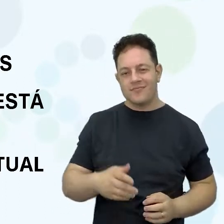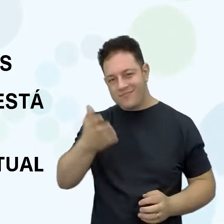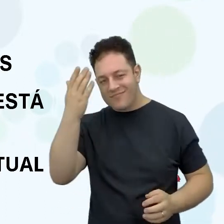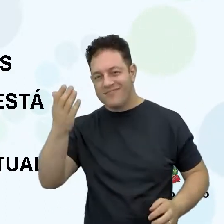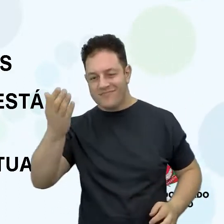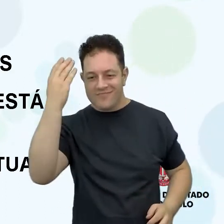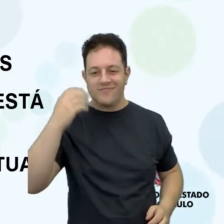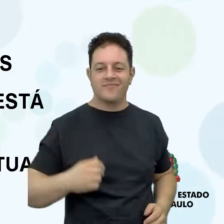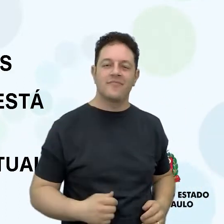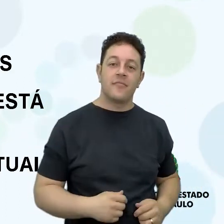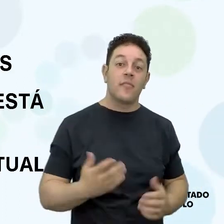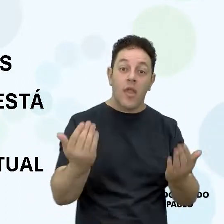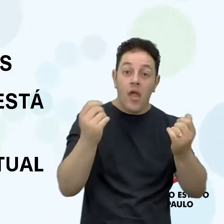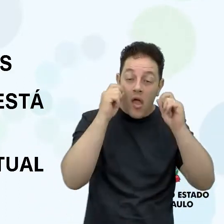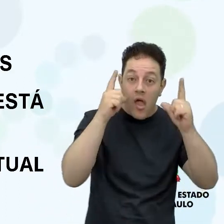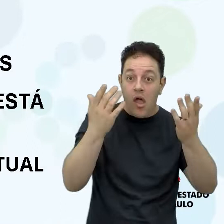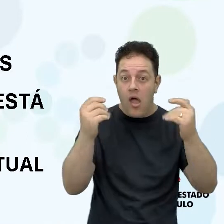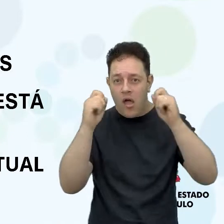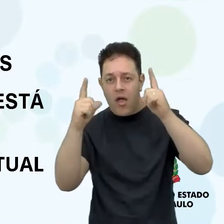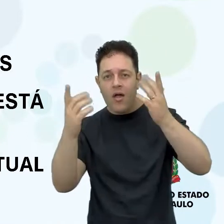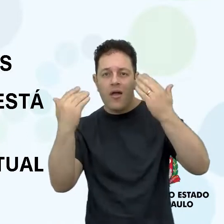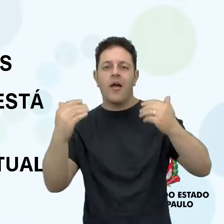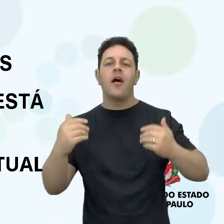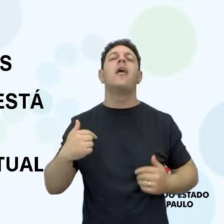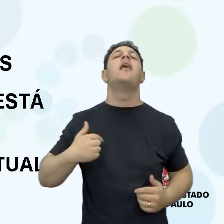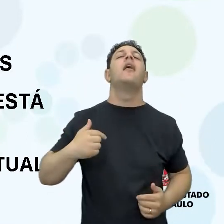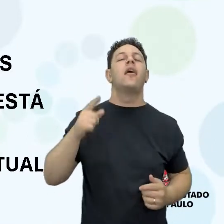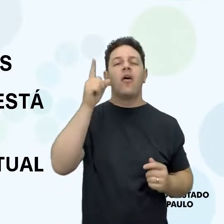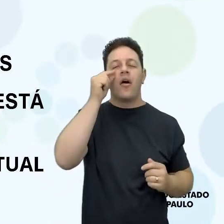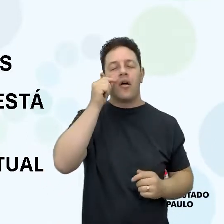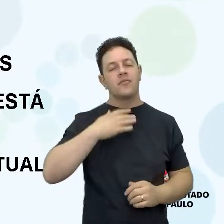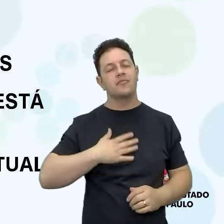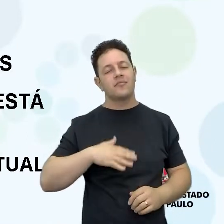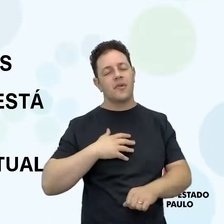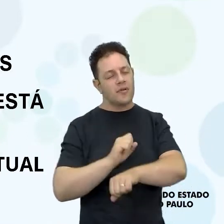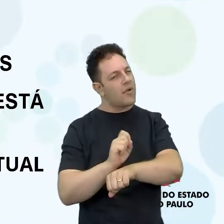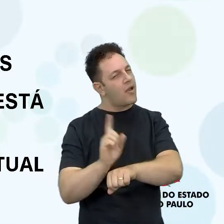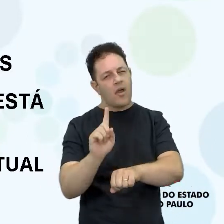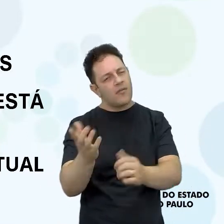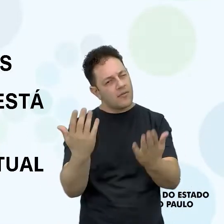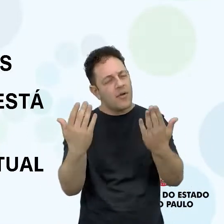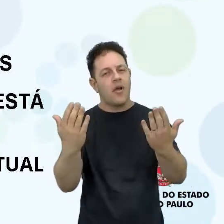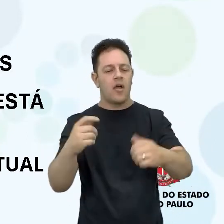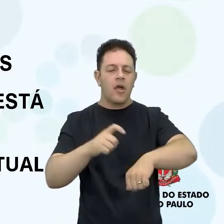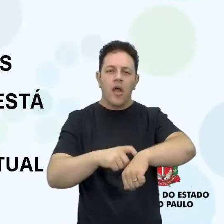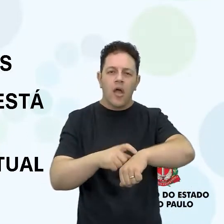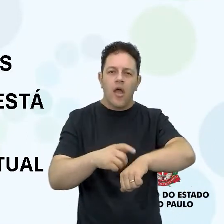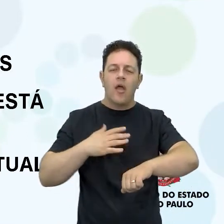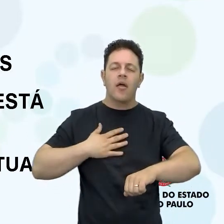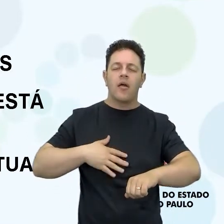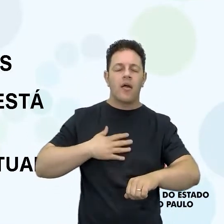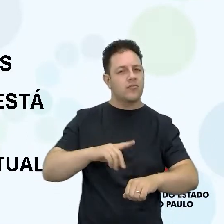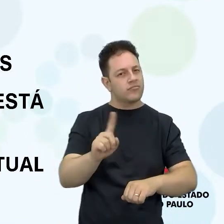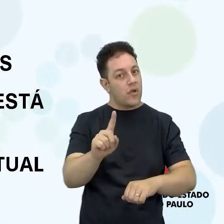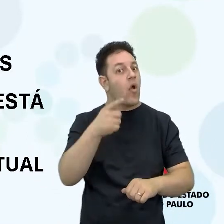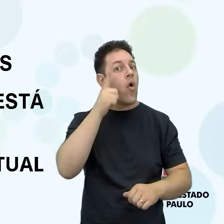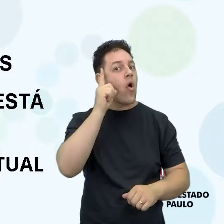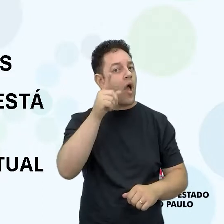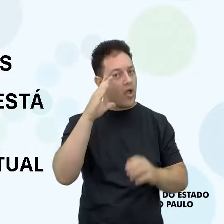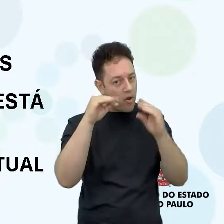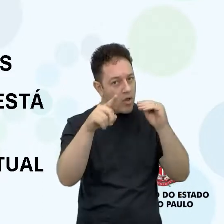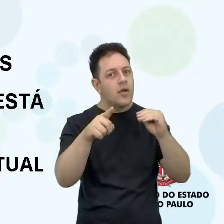hey, vamos acordar, porque o sol não espera, demorou, vamos acordar, o tempo não cansa. Ontem à noite você